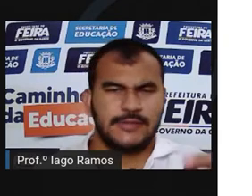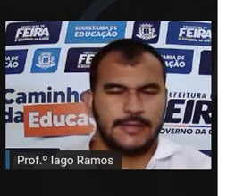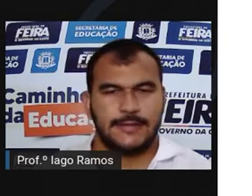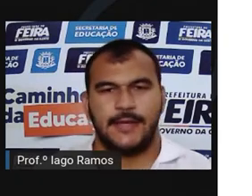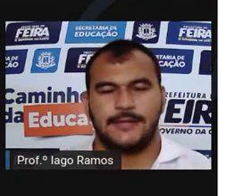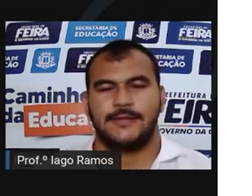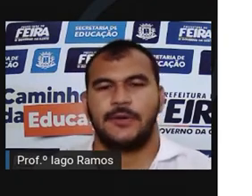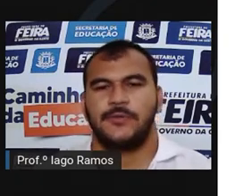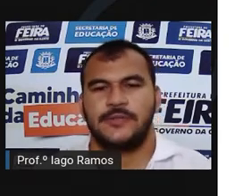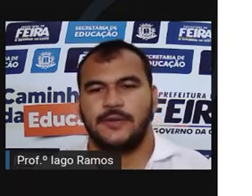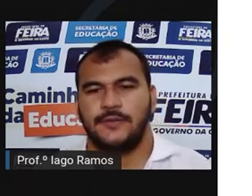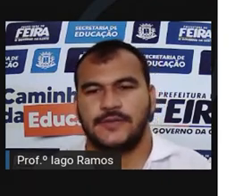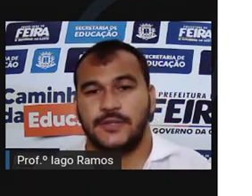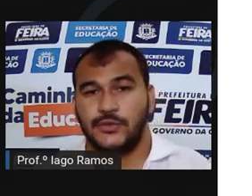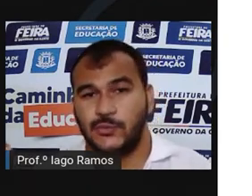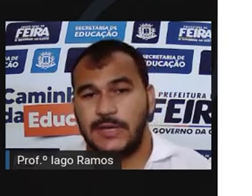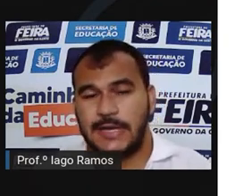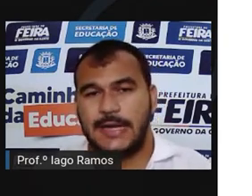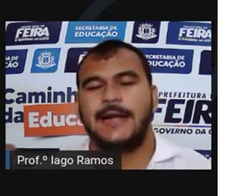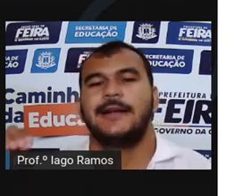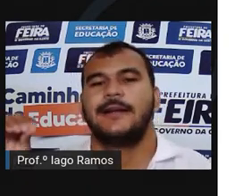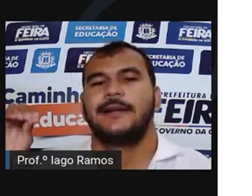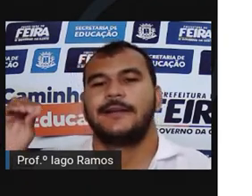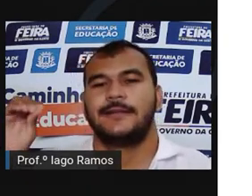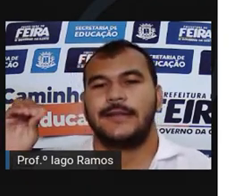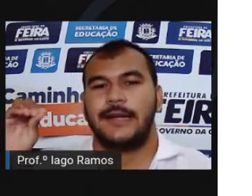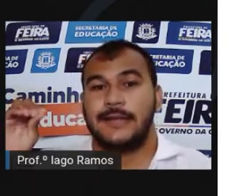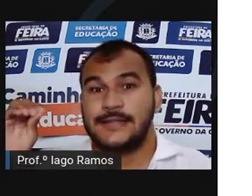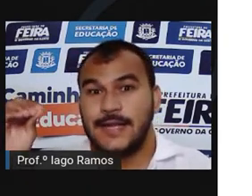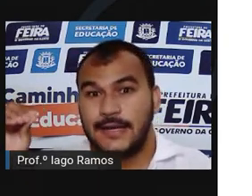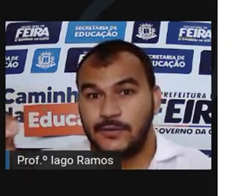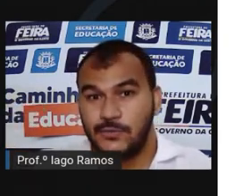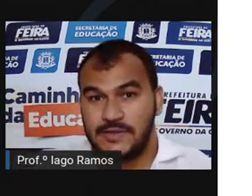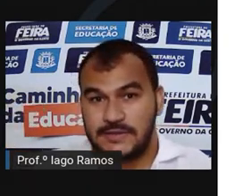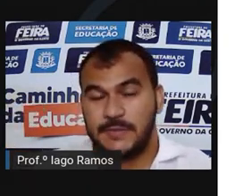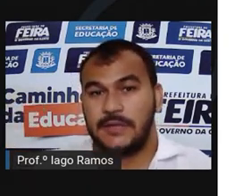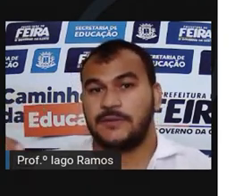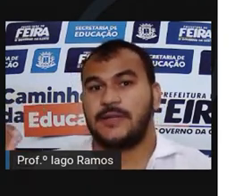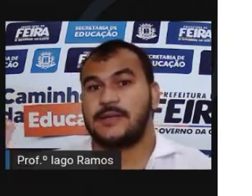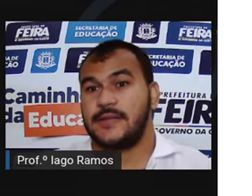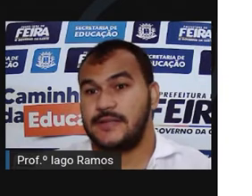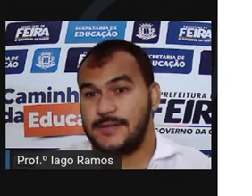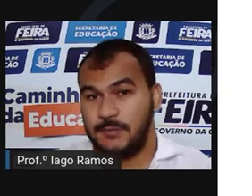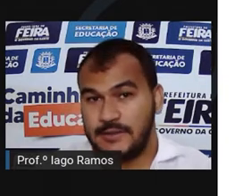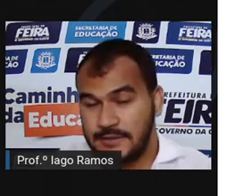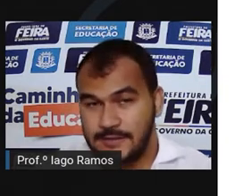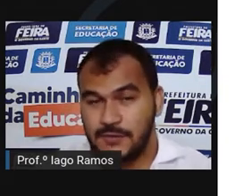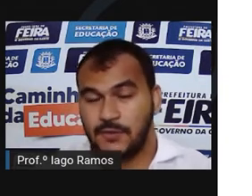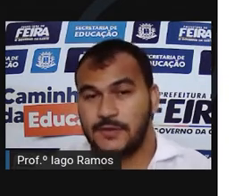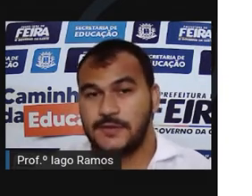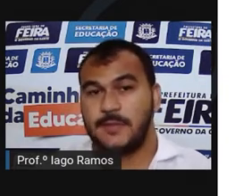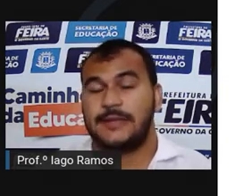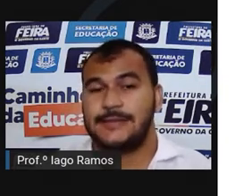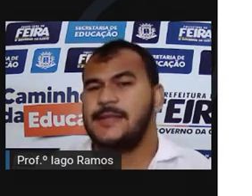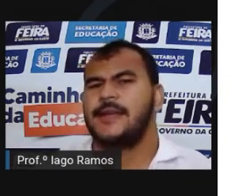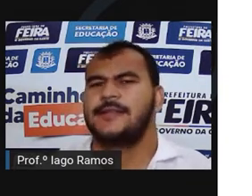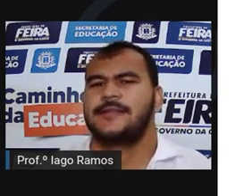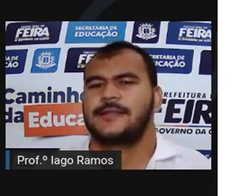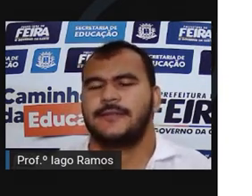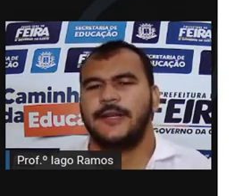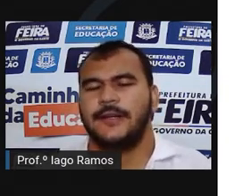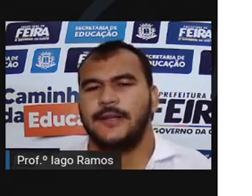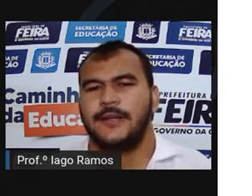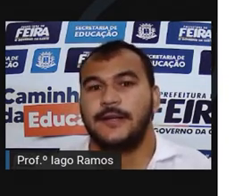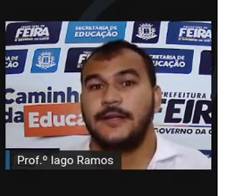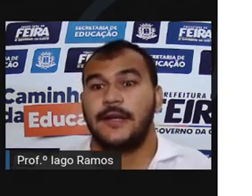com certeza é uma coisa que você estuda lá nessa área do conhecimento nessa disciplina da escola chamada